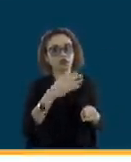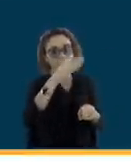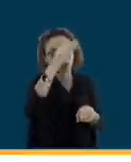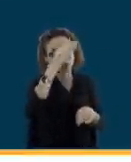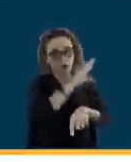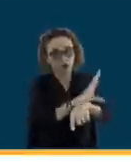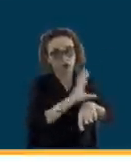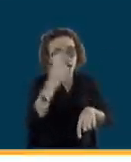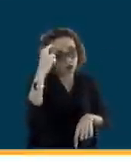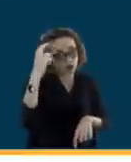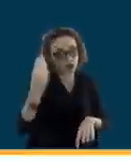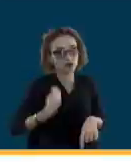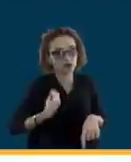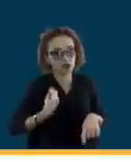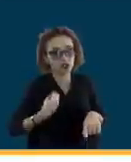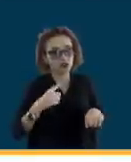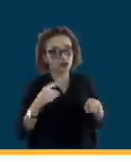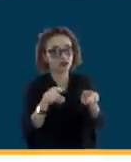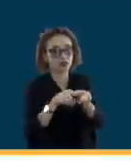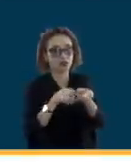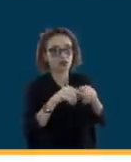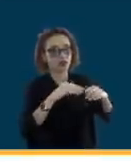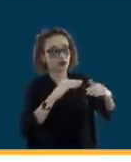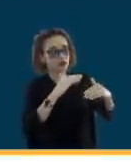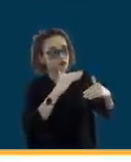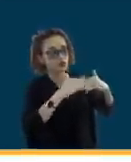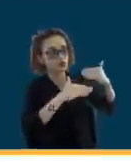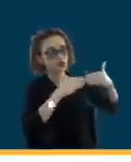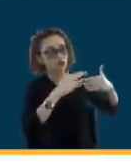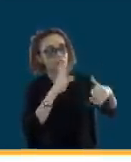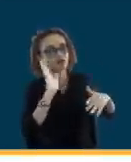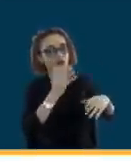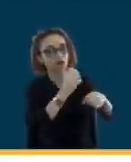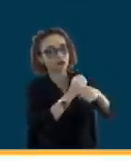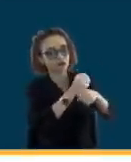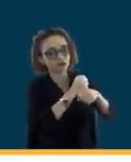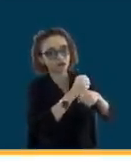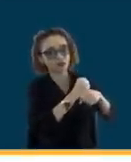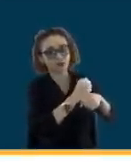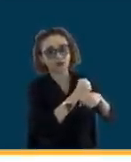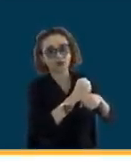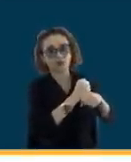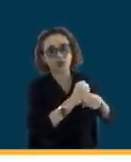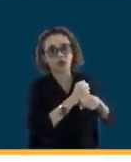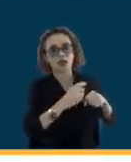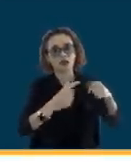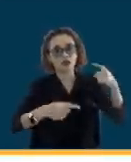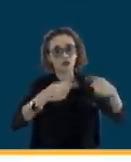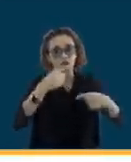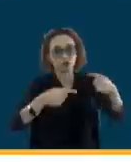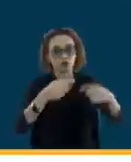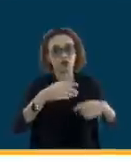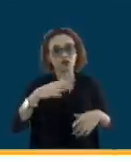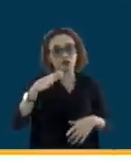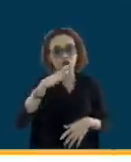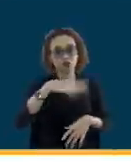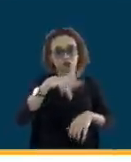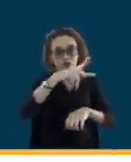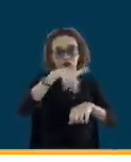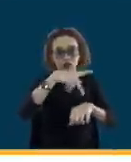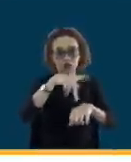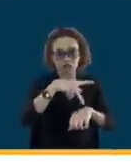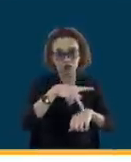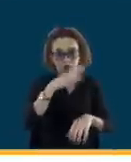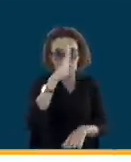processos já que levam muitos anos de construção das políticas culturais no Brasil, né? Nós teremos depois